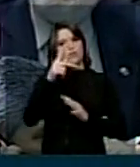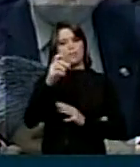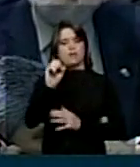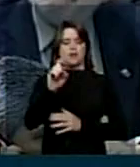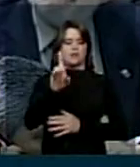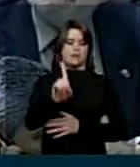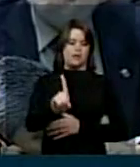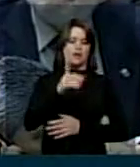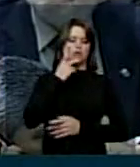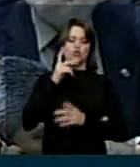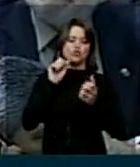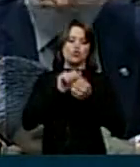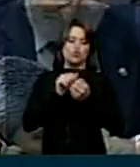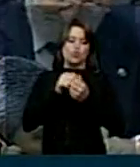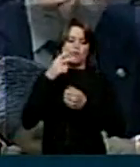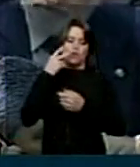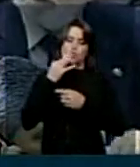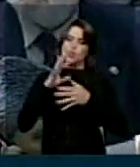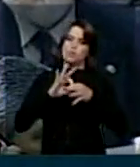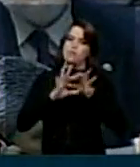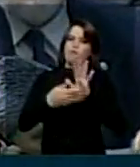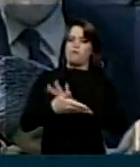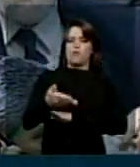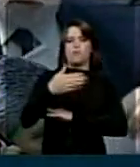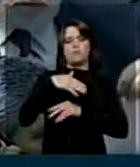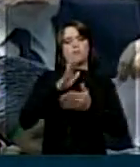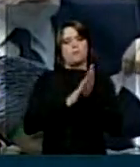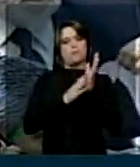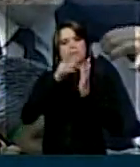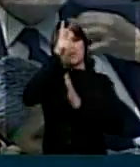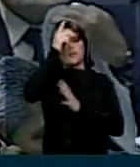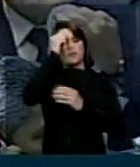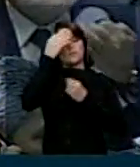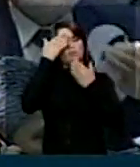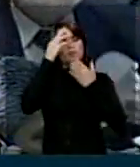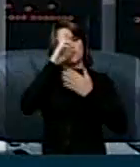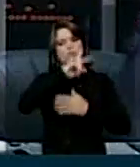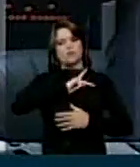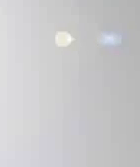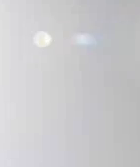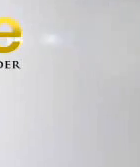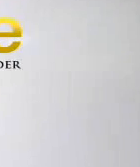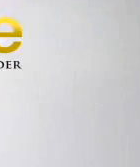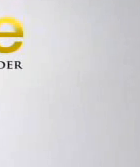juntamente com seus vereadores, e colocar à disposição. Parabéns, prefeito. Obrigado, senhor presidente, senhores deputados.